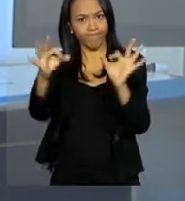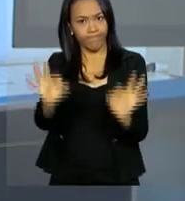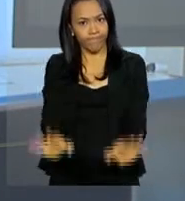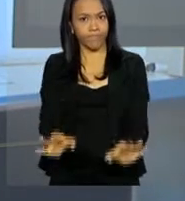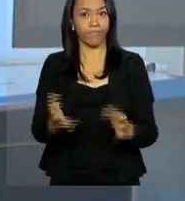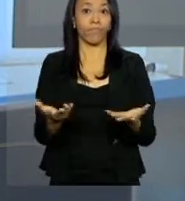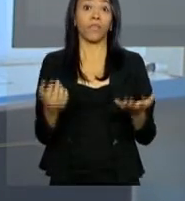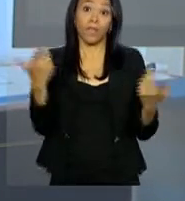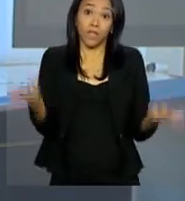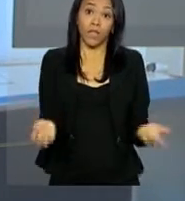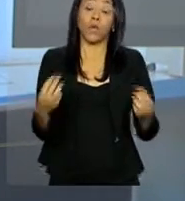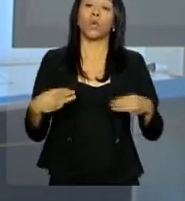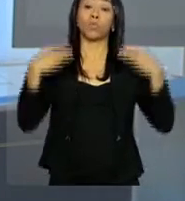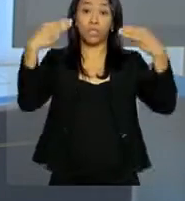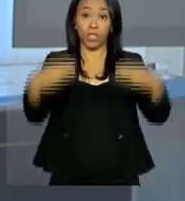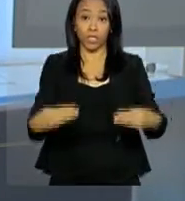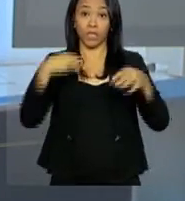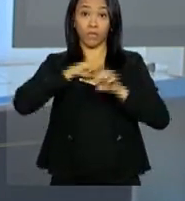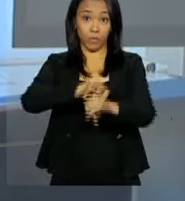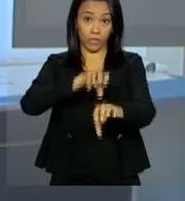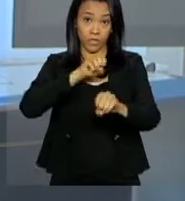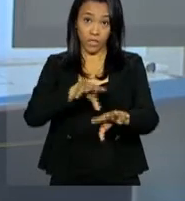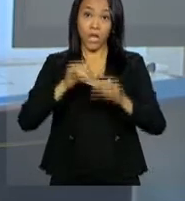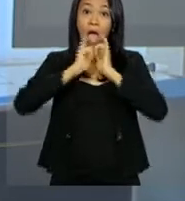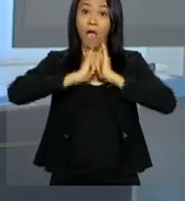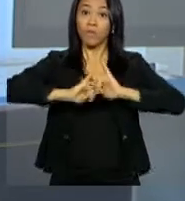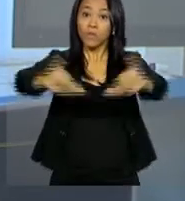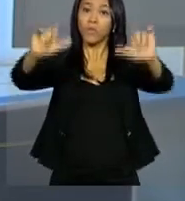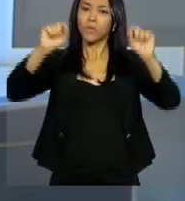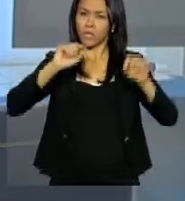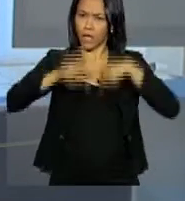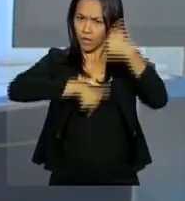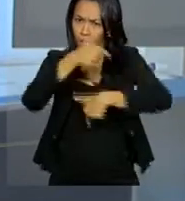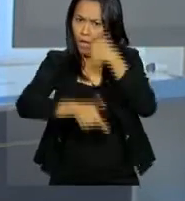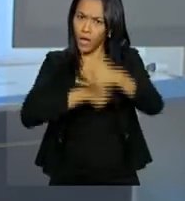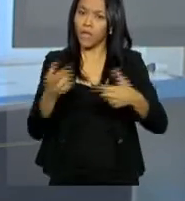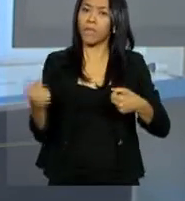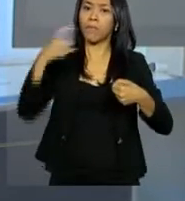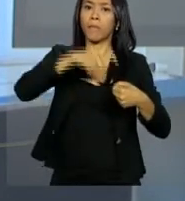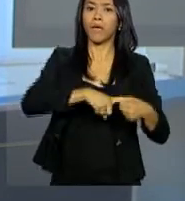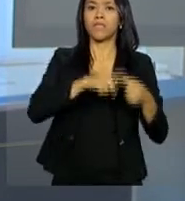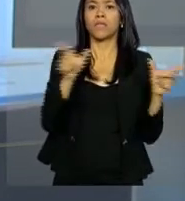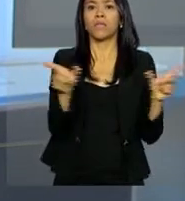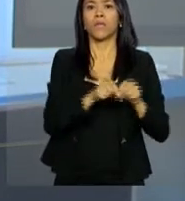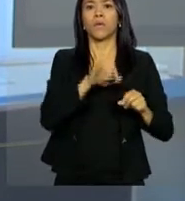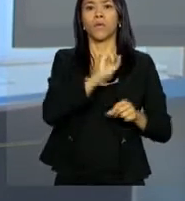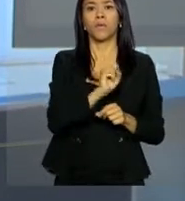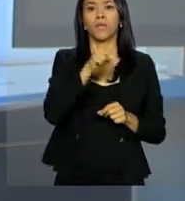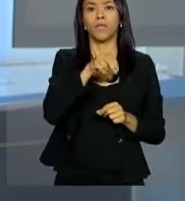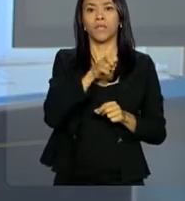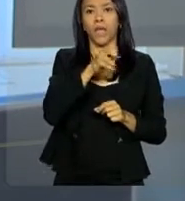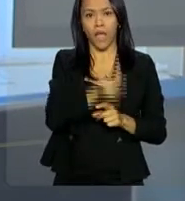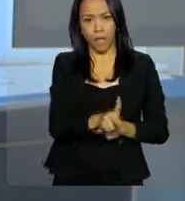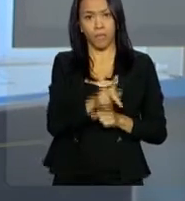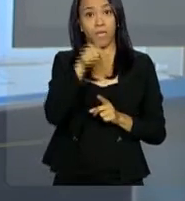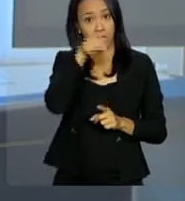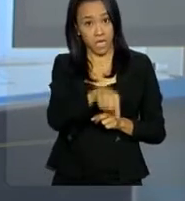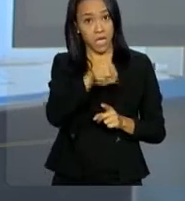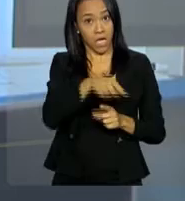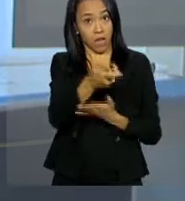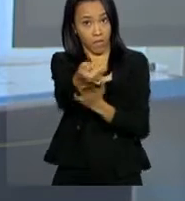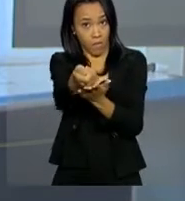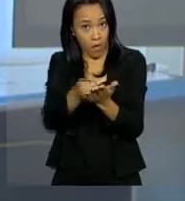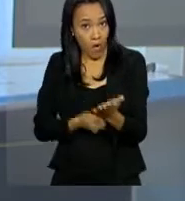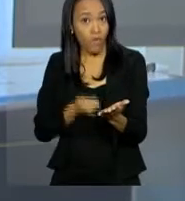redação o ministério da educação informou que está trabalhando em parceria com o inep o instituto que aplica a prova